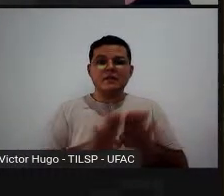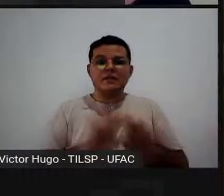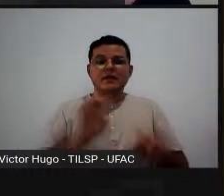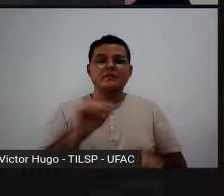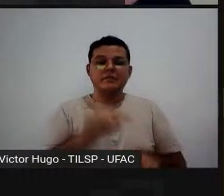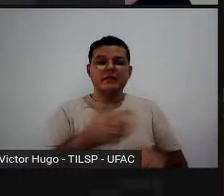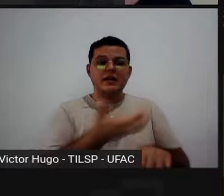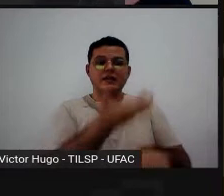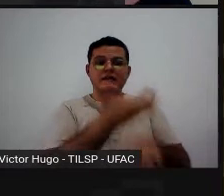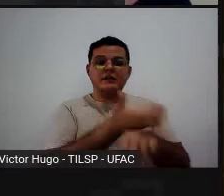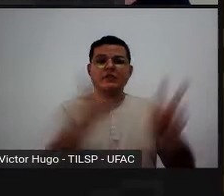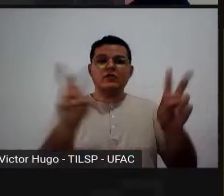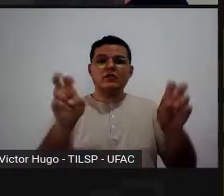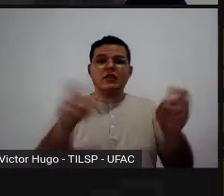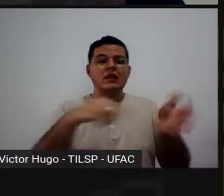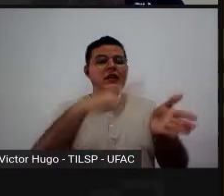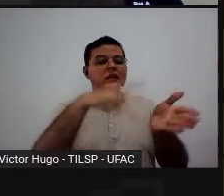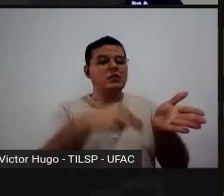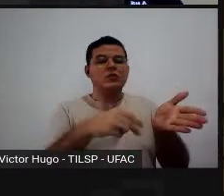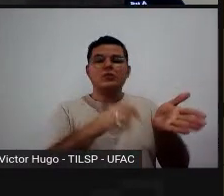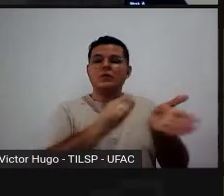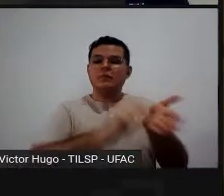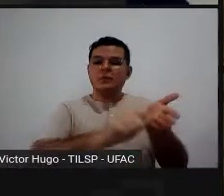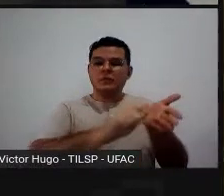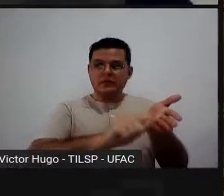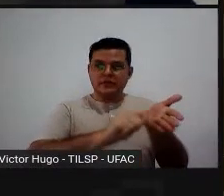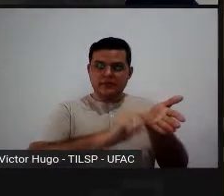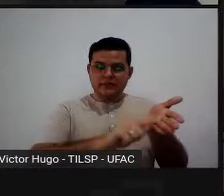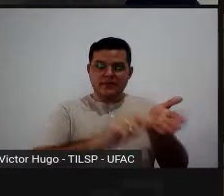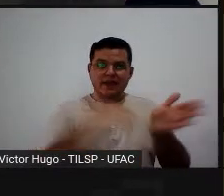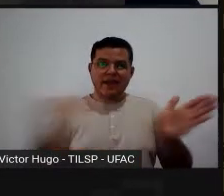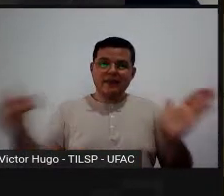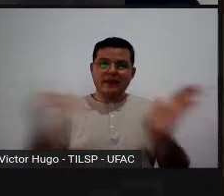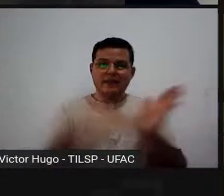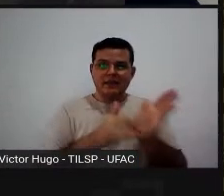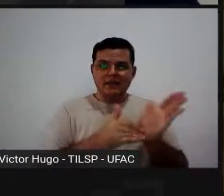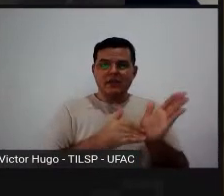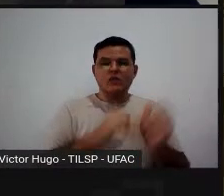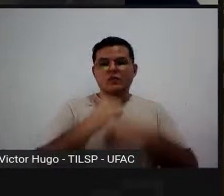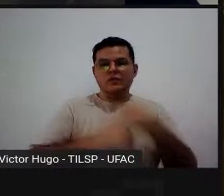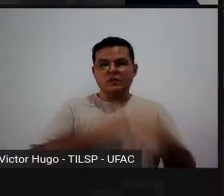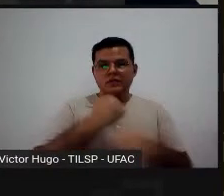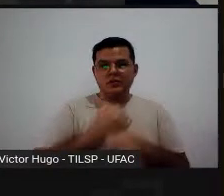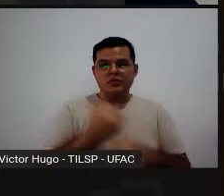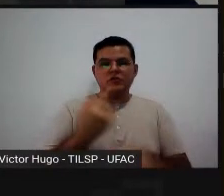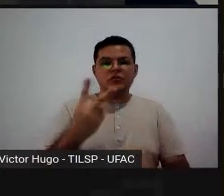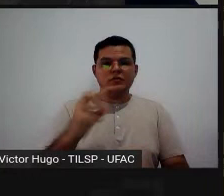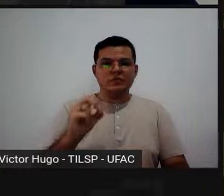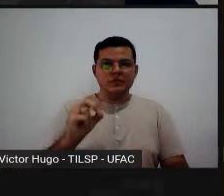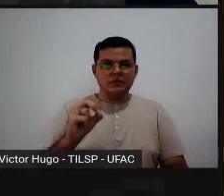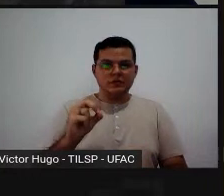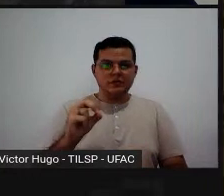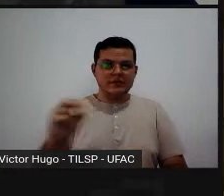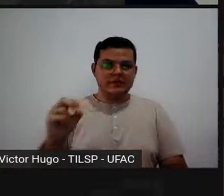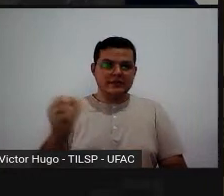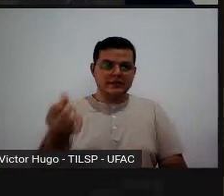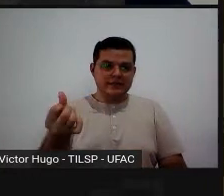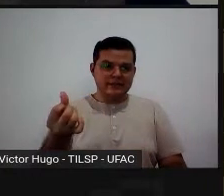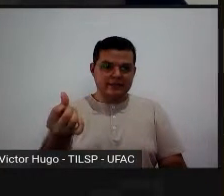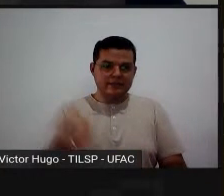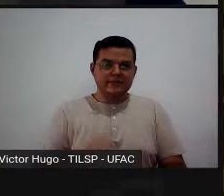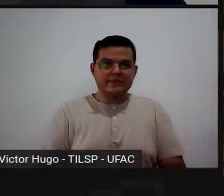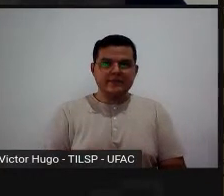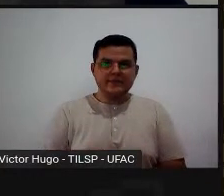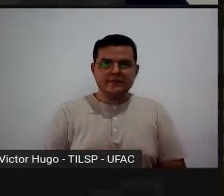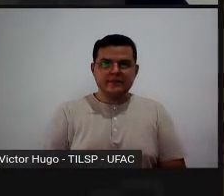que esteve em vigor até o ano de 2006. Comunicação oral e escrita, níveis de linguagem,